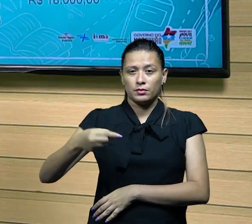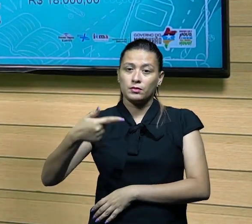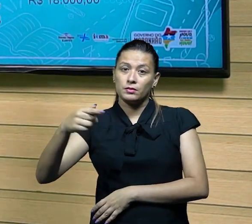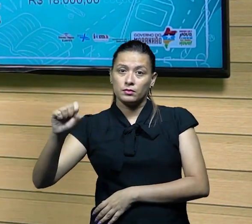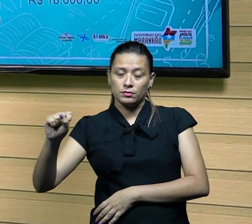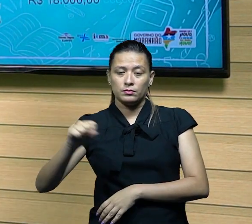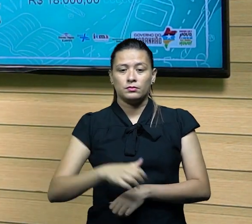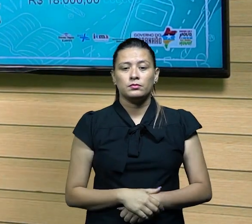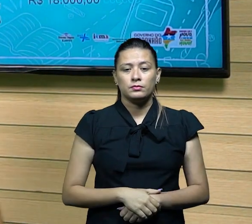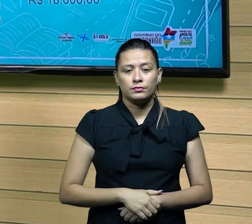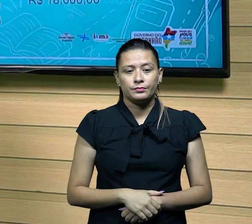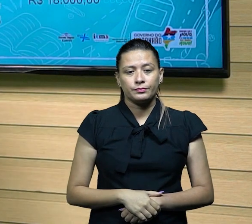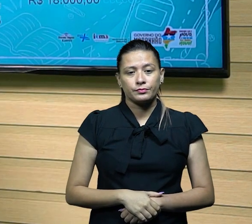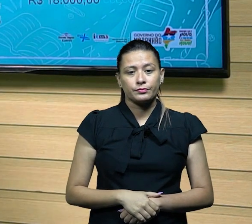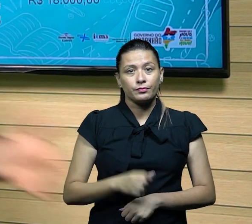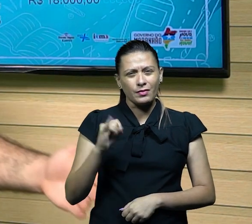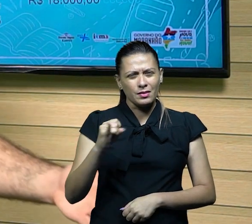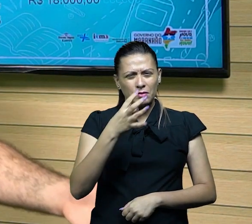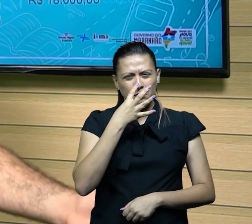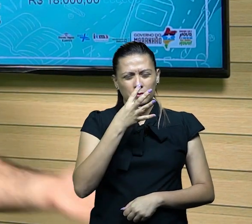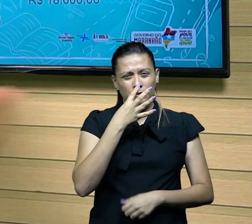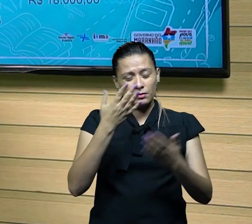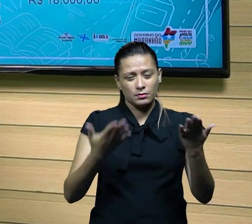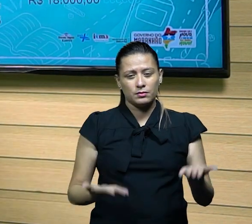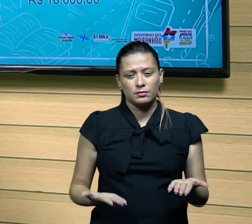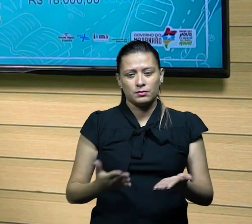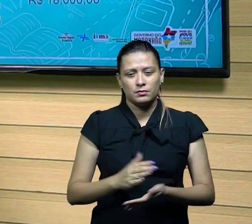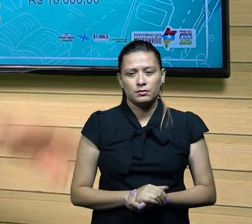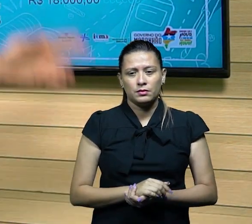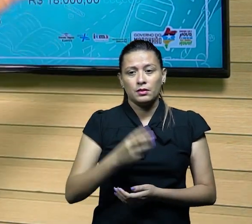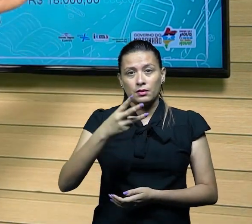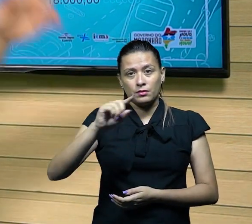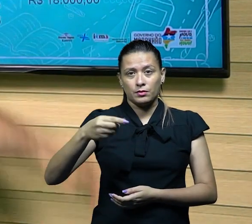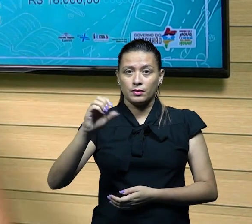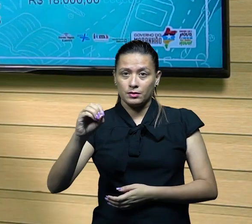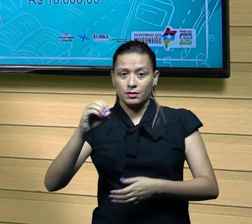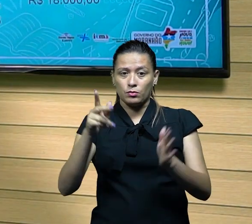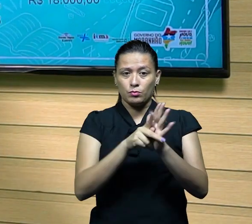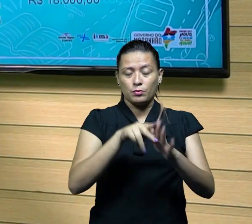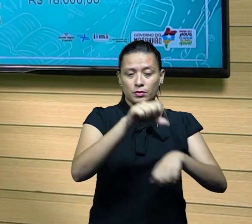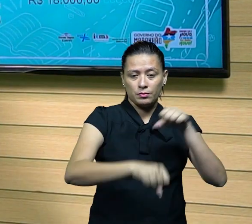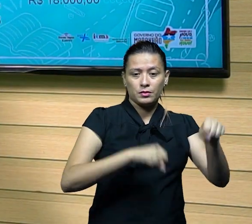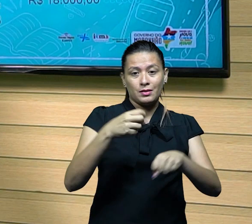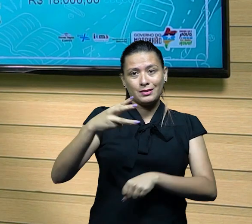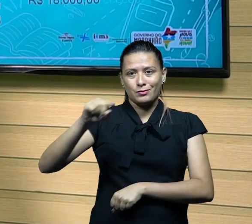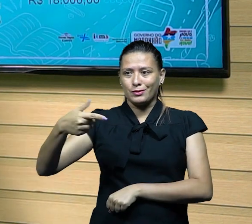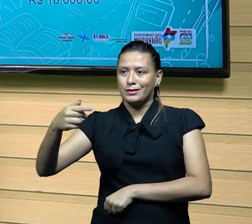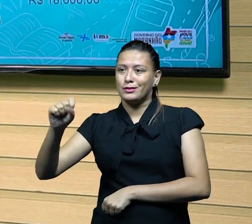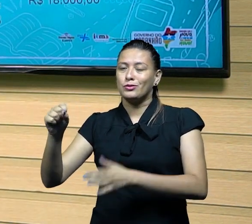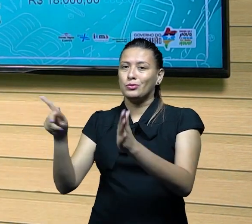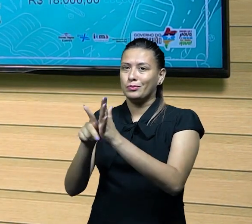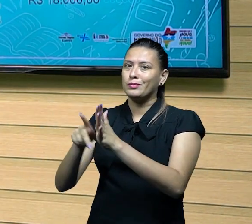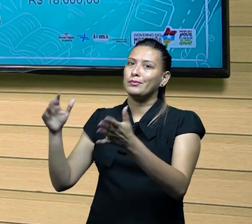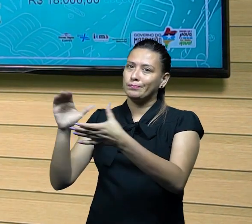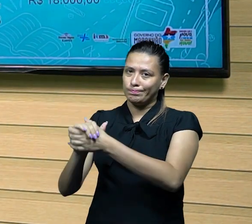alguns meses para me dar esse retorno. Então o casamento vai demorar mais para me retornar o que eu investi, e a bicicleta vai demorar menos tempo. Então, para